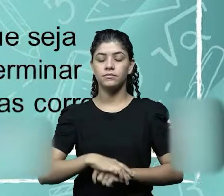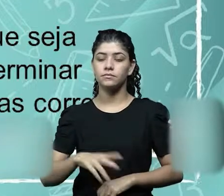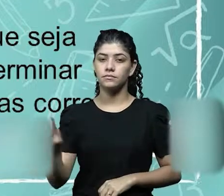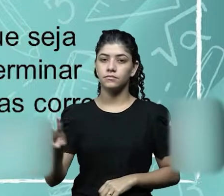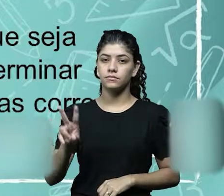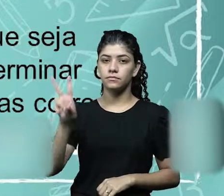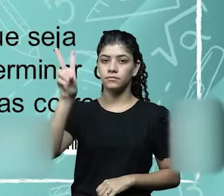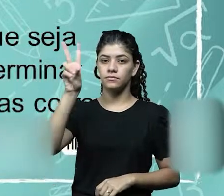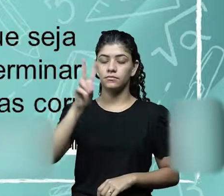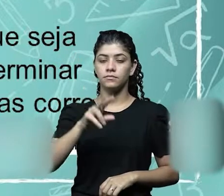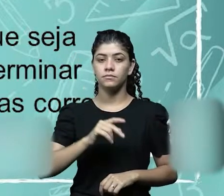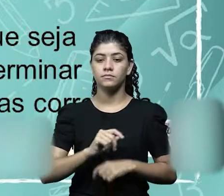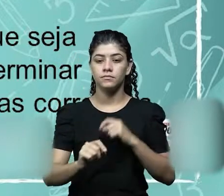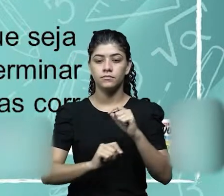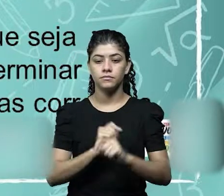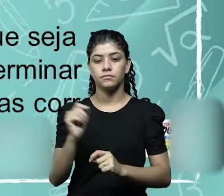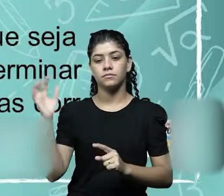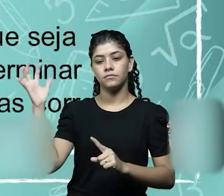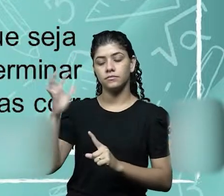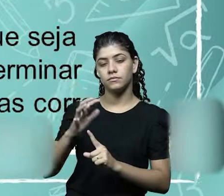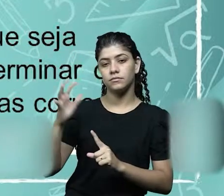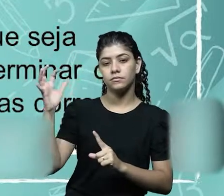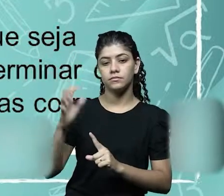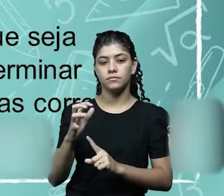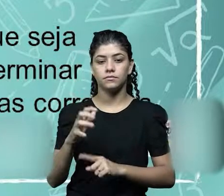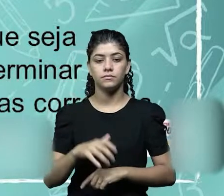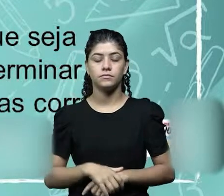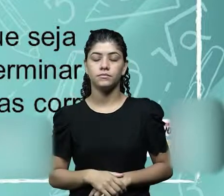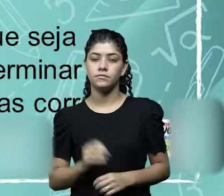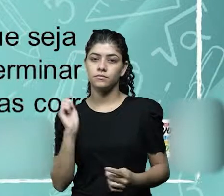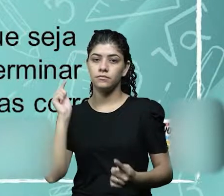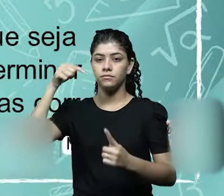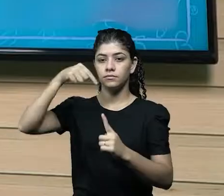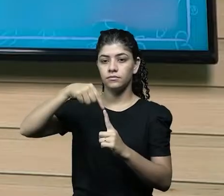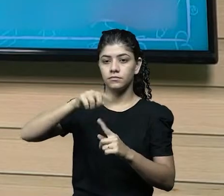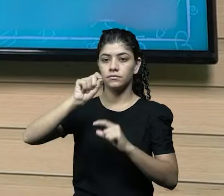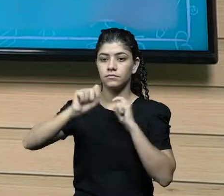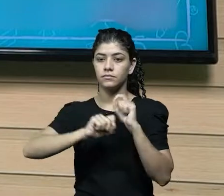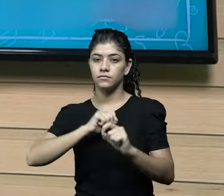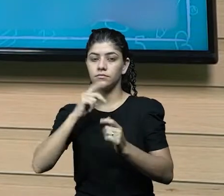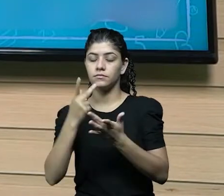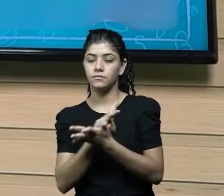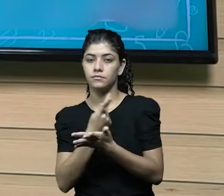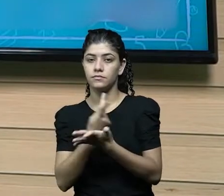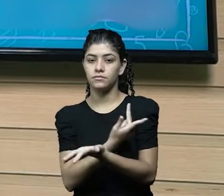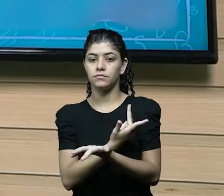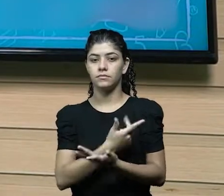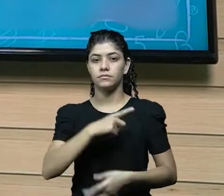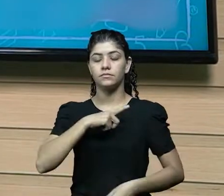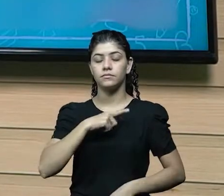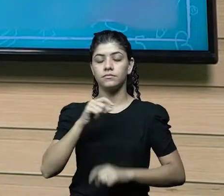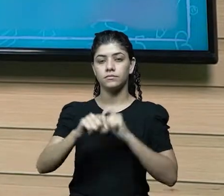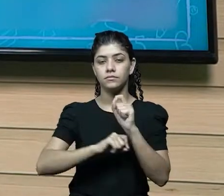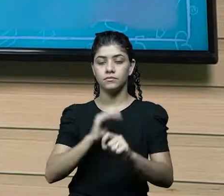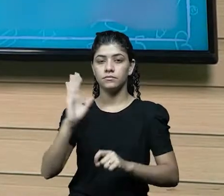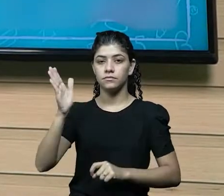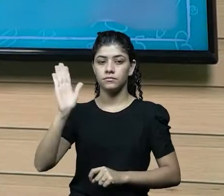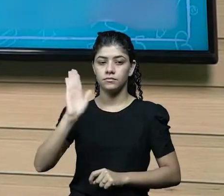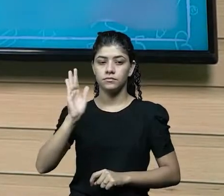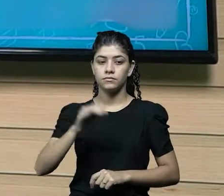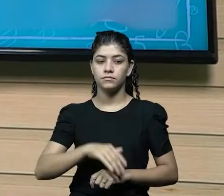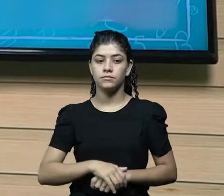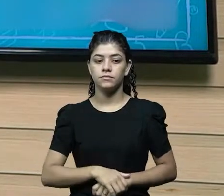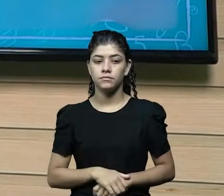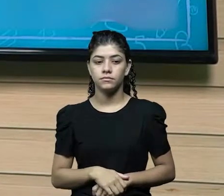das grandezas de influência, a fim de fazer as correções. Então nós já vimos aqui, nós já introduzimos um